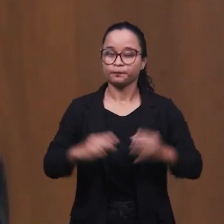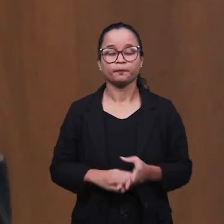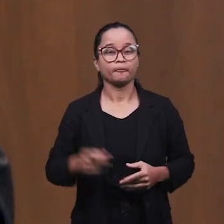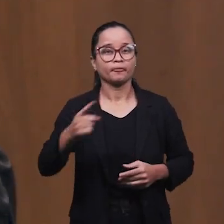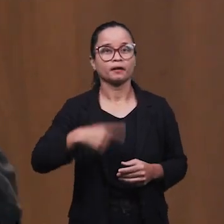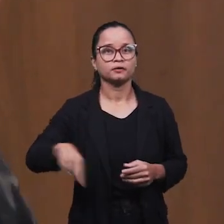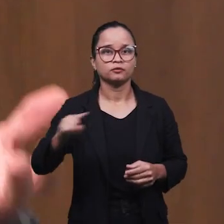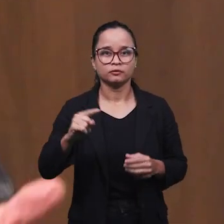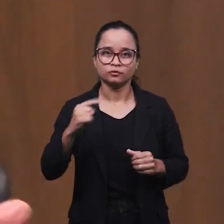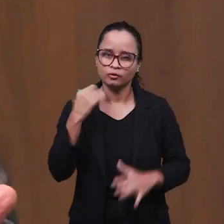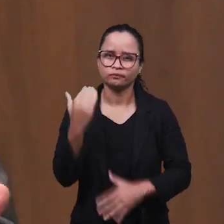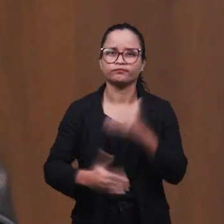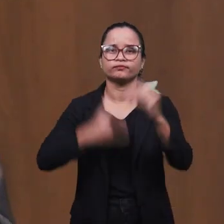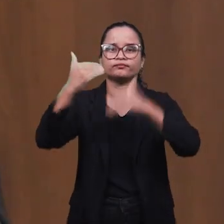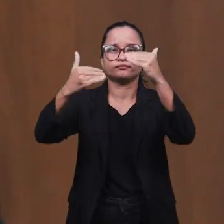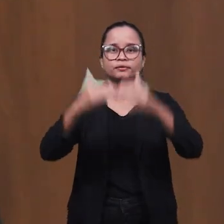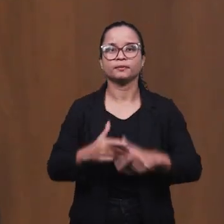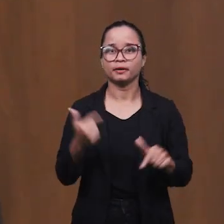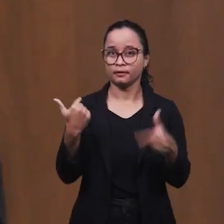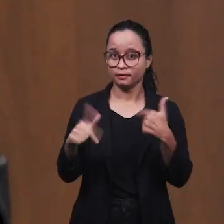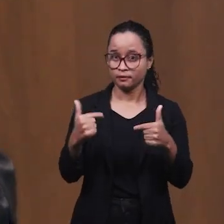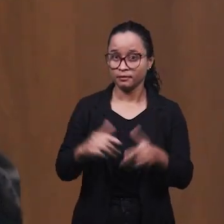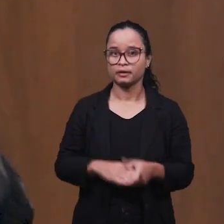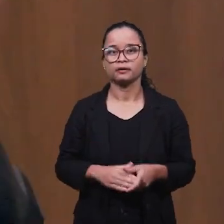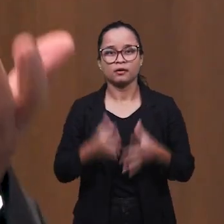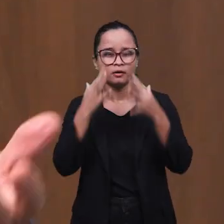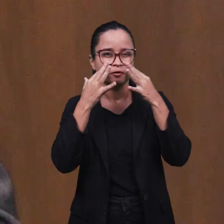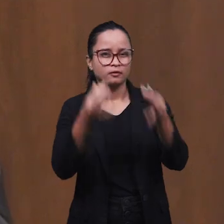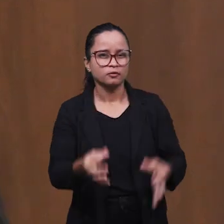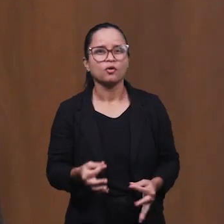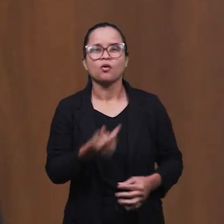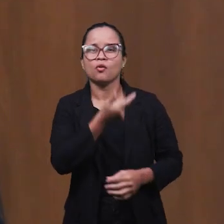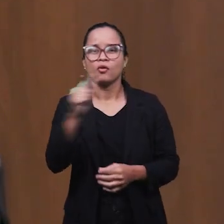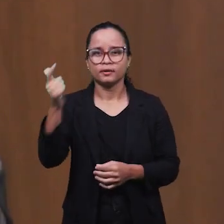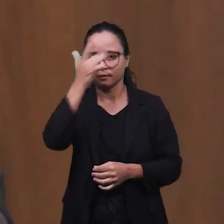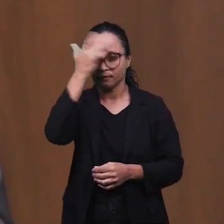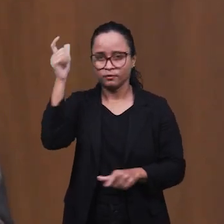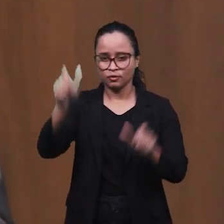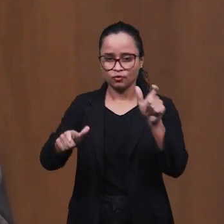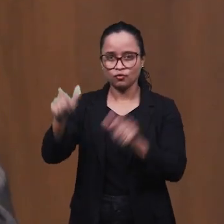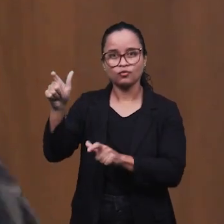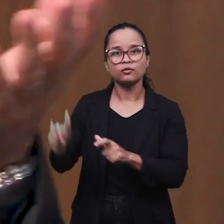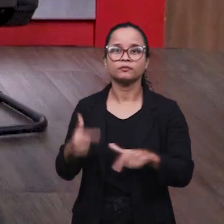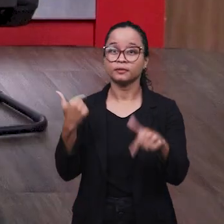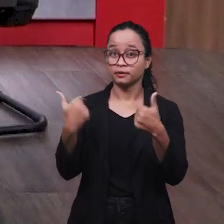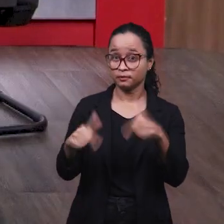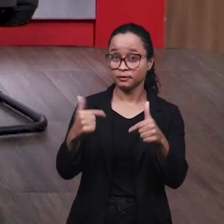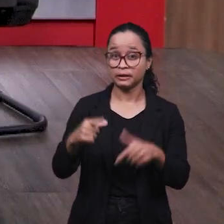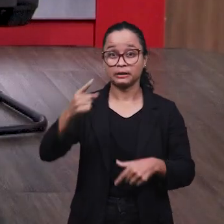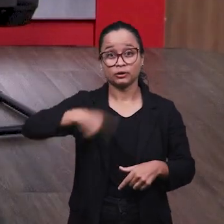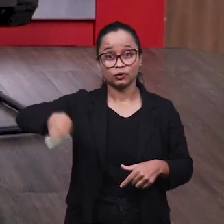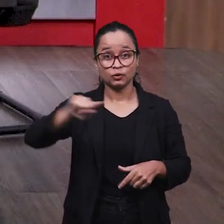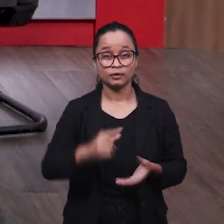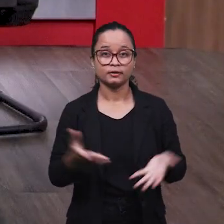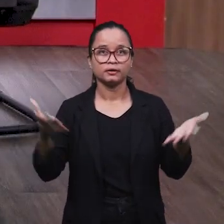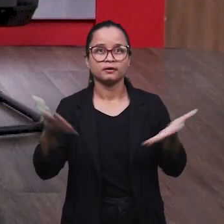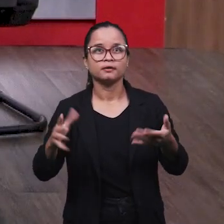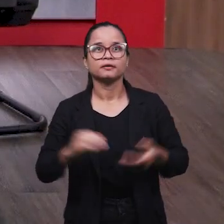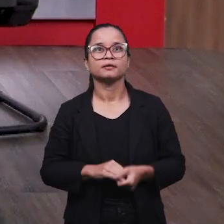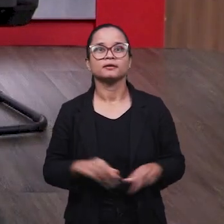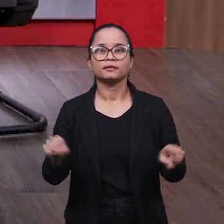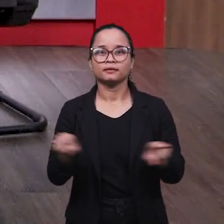um impulso muito grande para esse trabalho, despertou outras pessoas para fazer esse tipo de trabalho. E nós agora estamos até